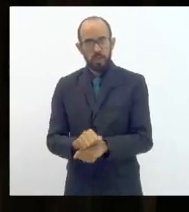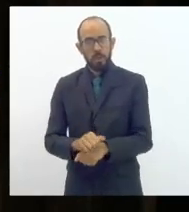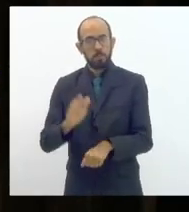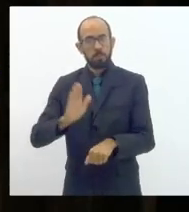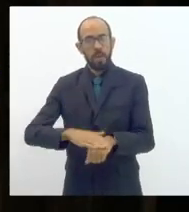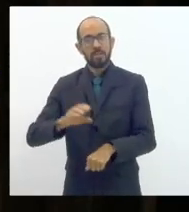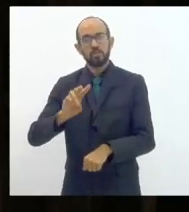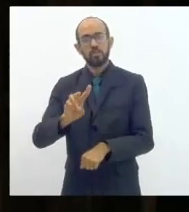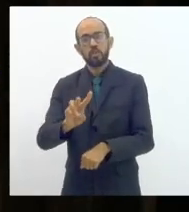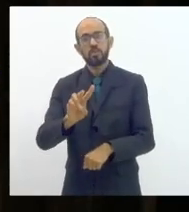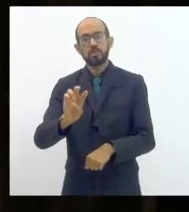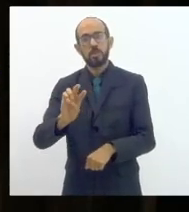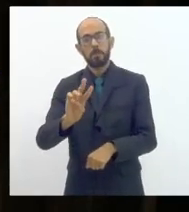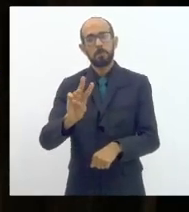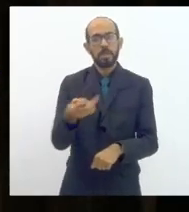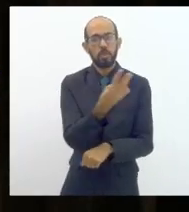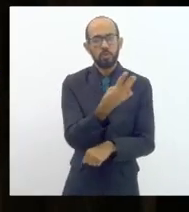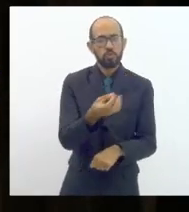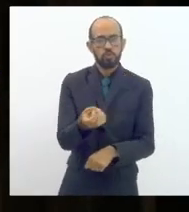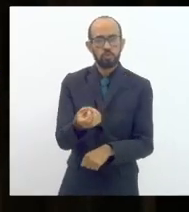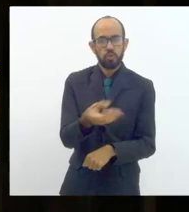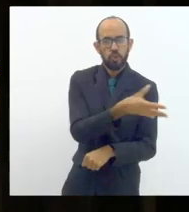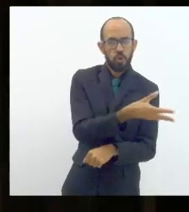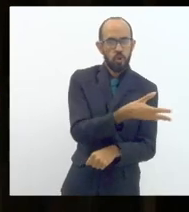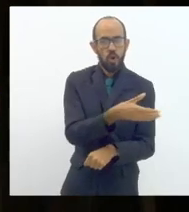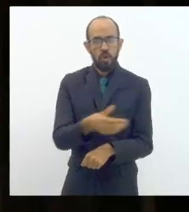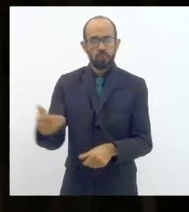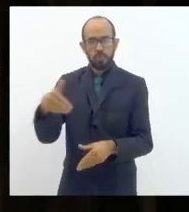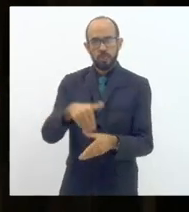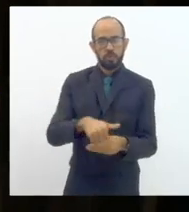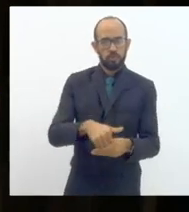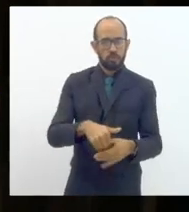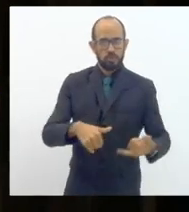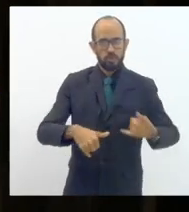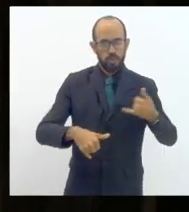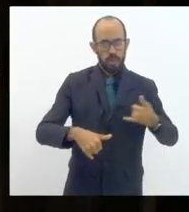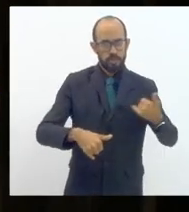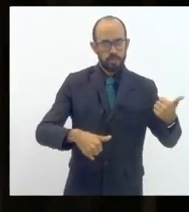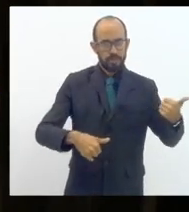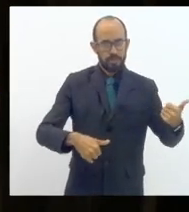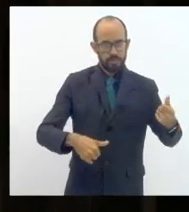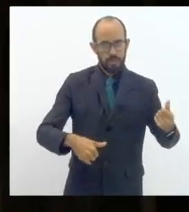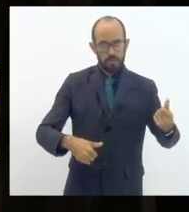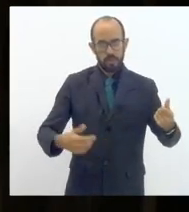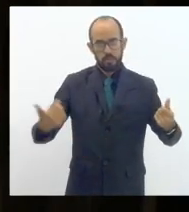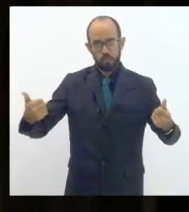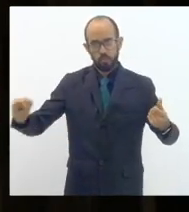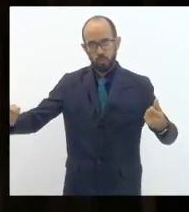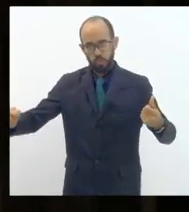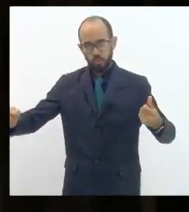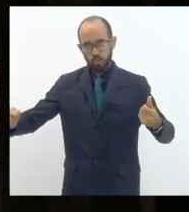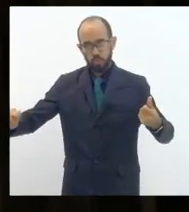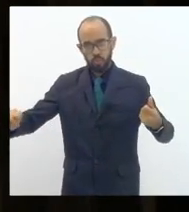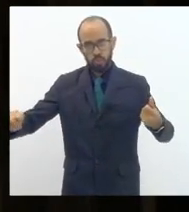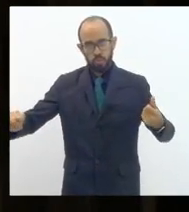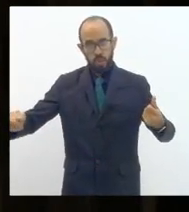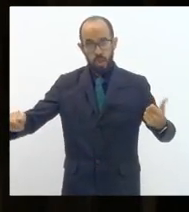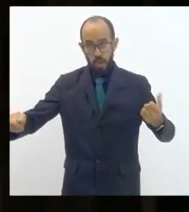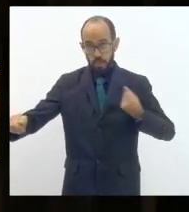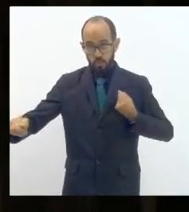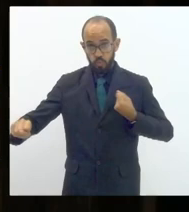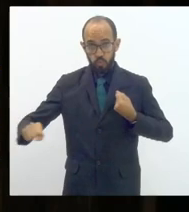2 milhões de novos eleitores entre 16 e 18 anos de idade. Esse número, em